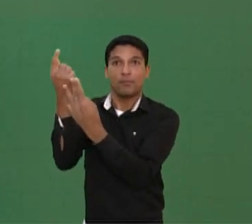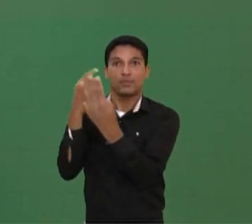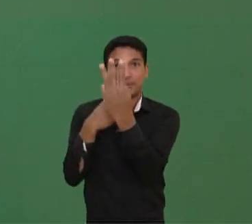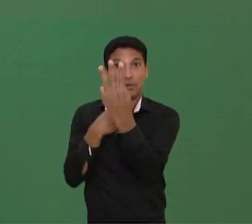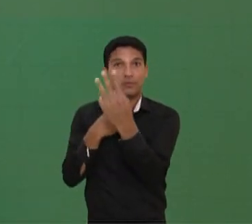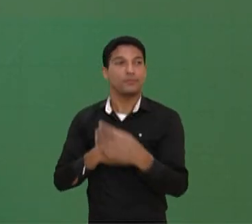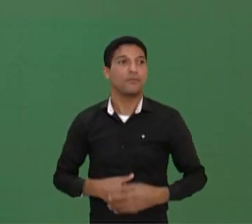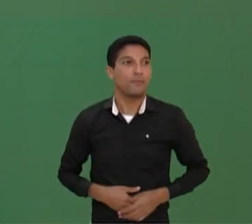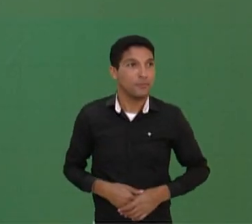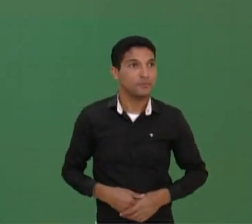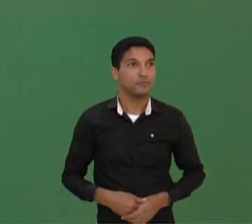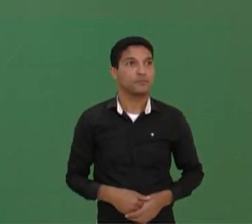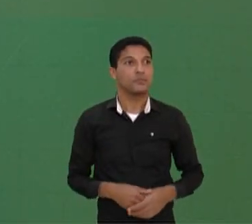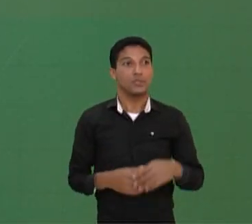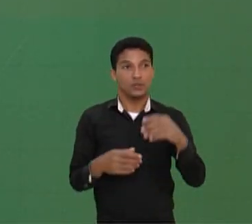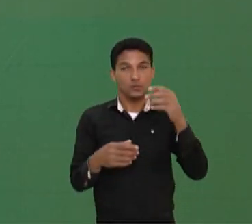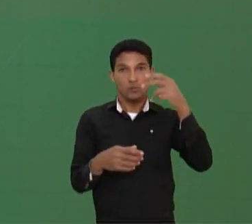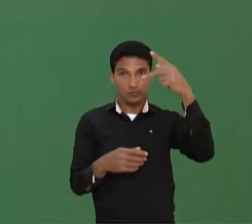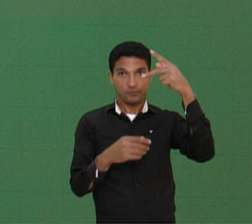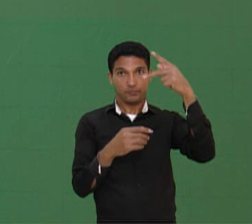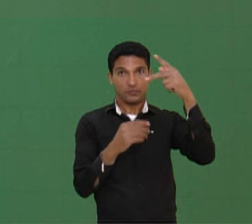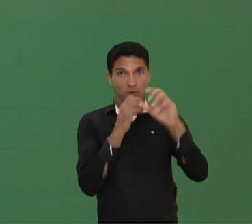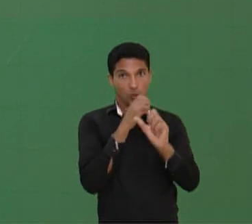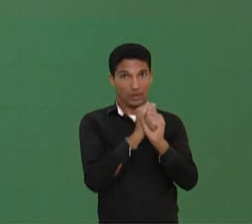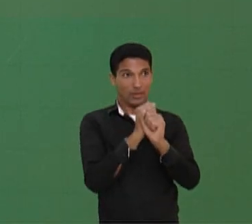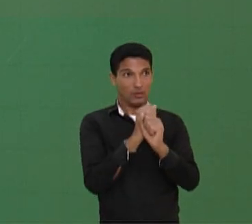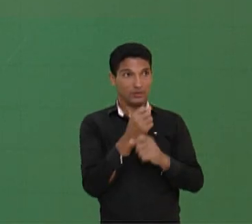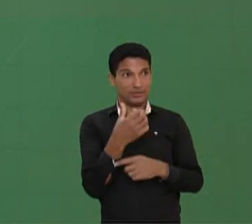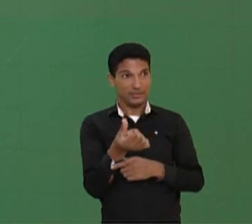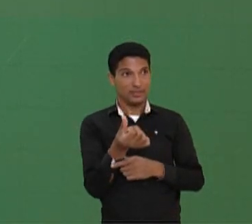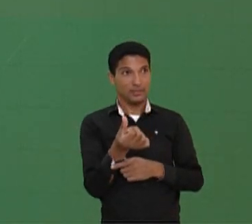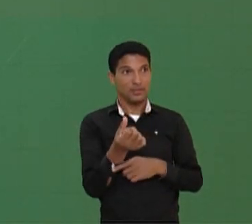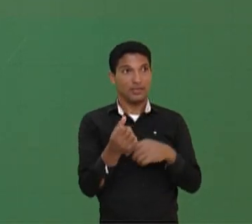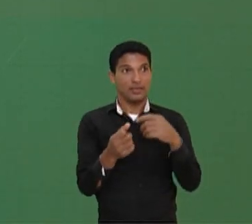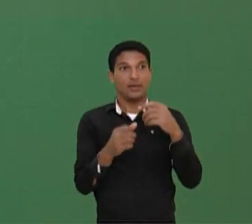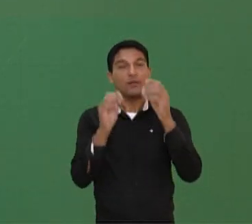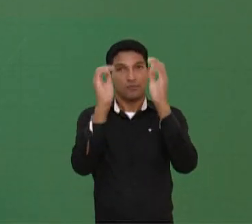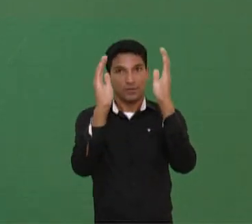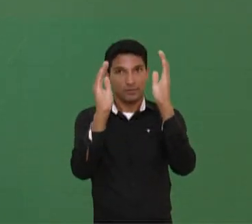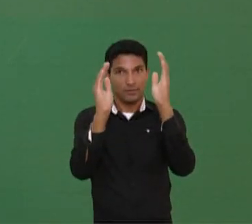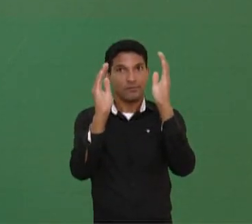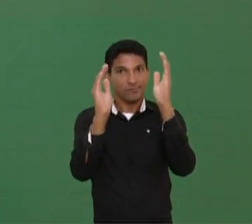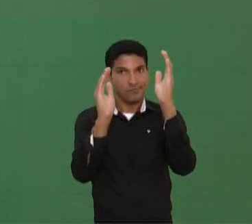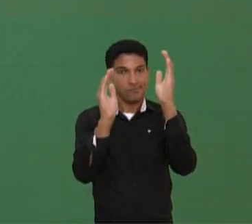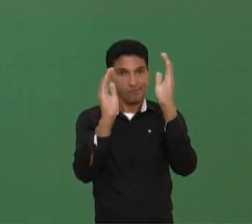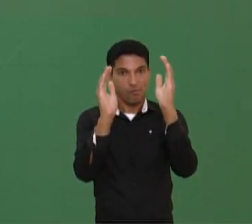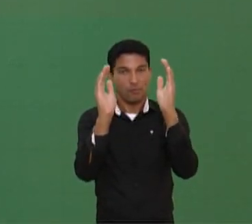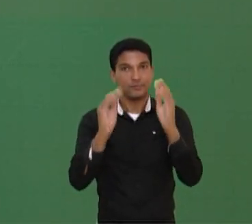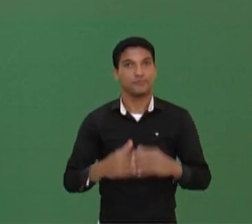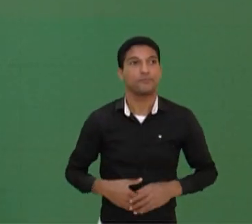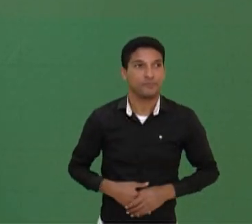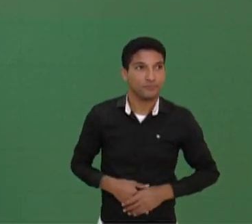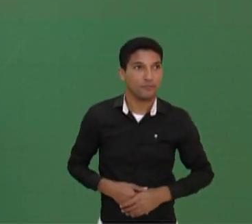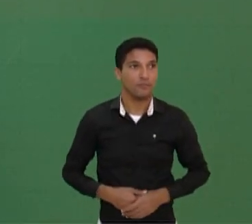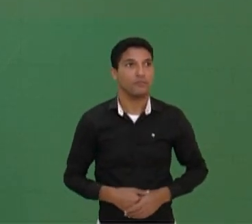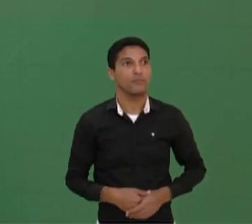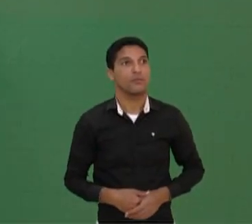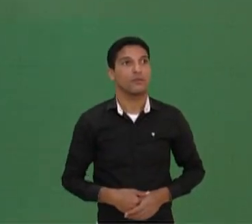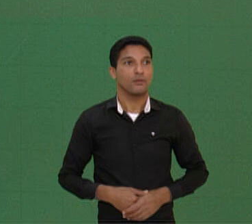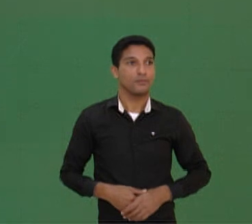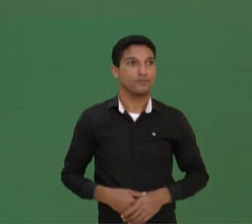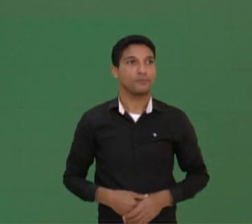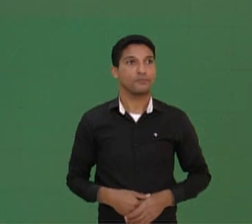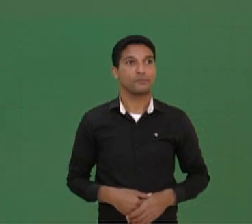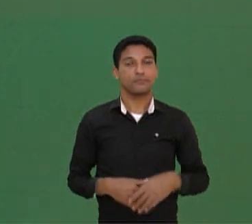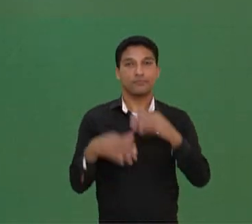5, 6. De um total de 6, nós temos uma letra se repetindo 2 vezes e a outra se repetindo 3 vezes. Então, vai ficar assim.